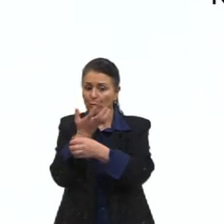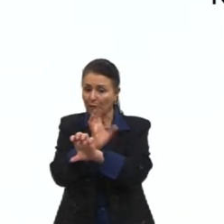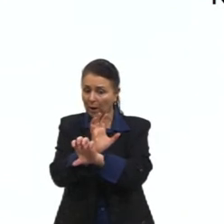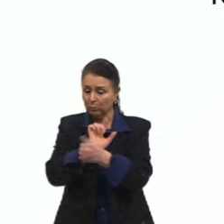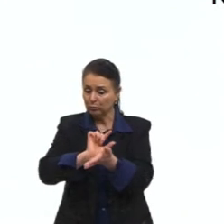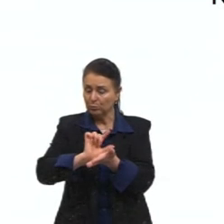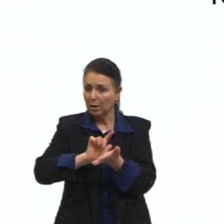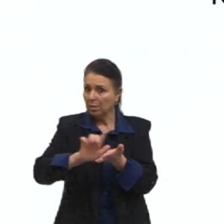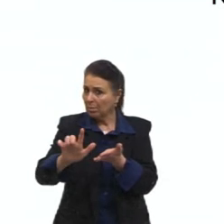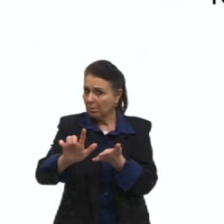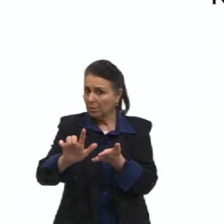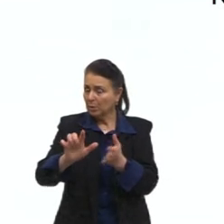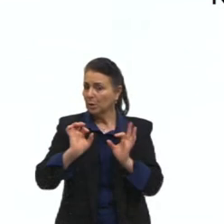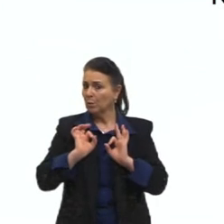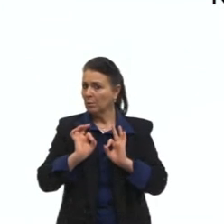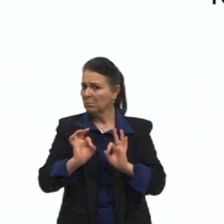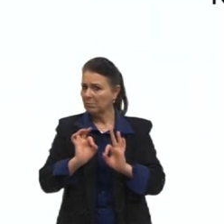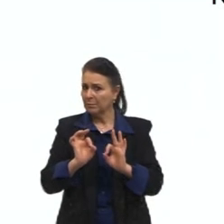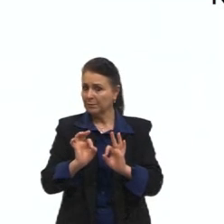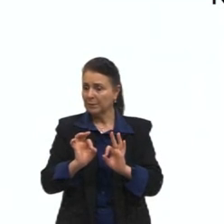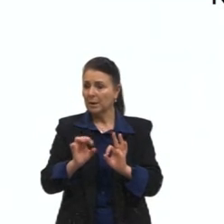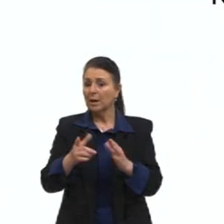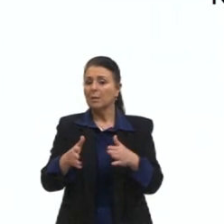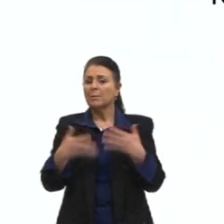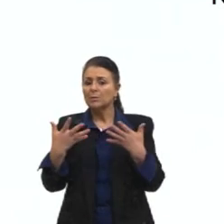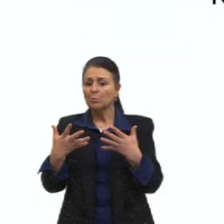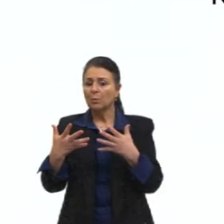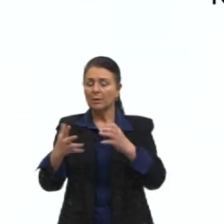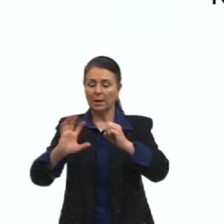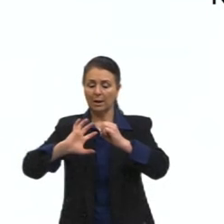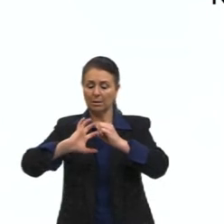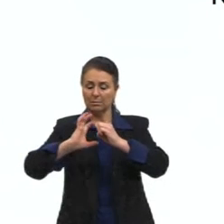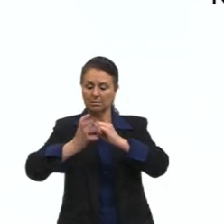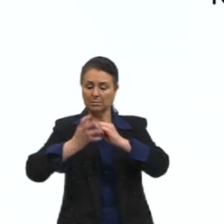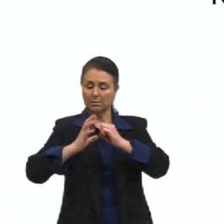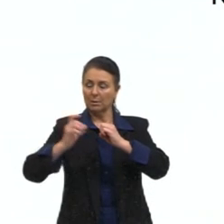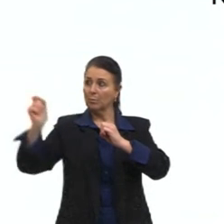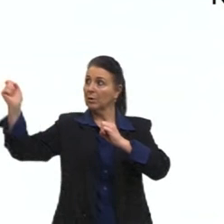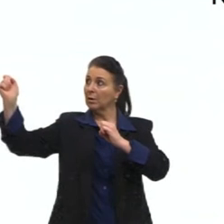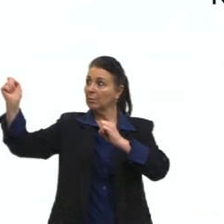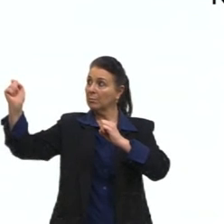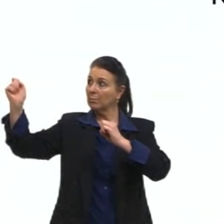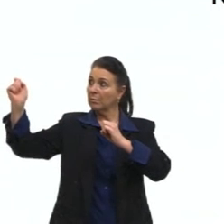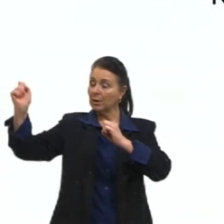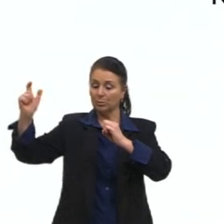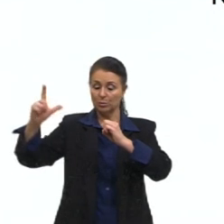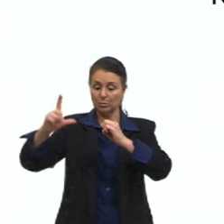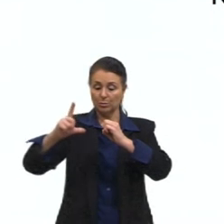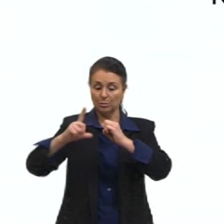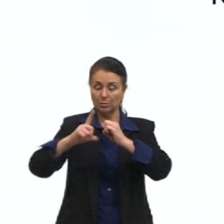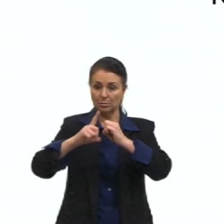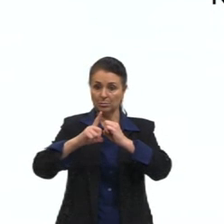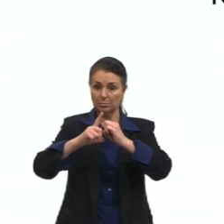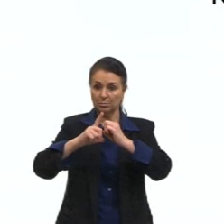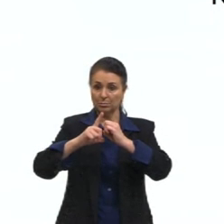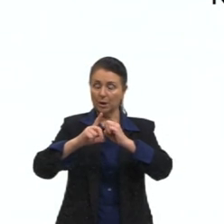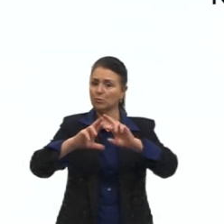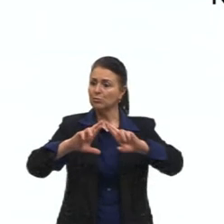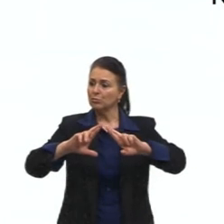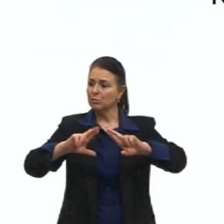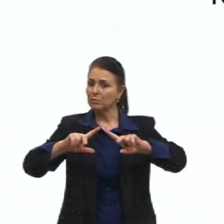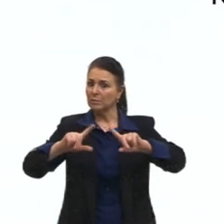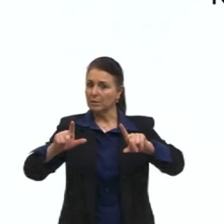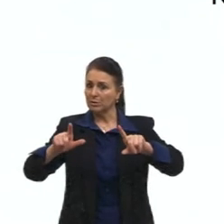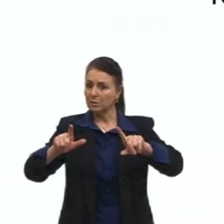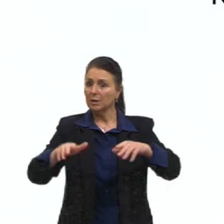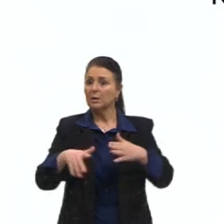ela vai sofrer refração quando entra na nossa atmosfera, porque é outro meio, né, um meio diferente. E a